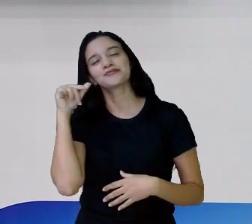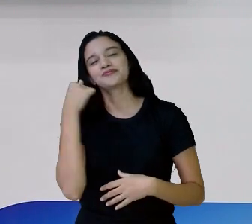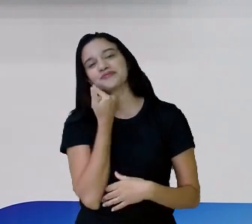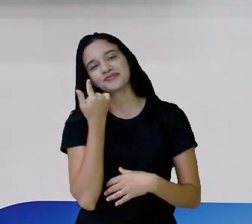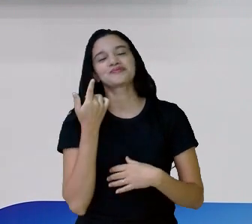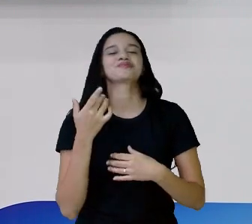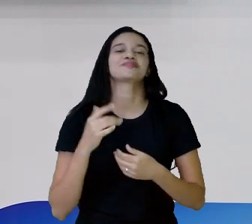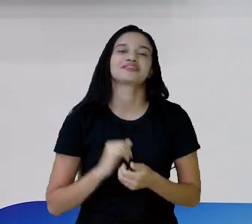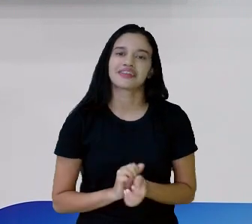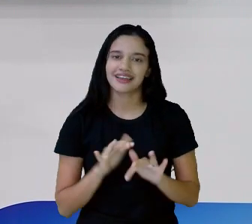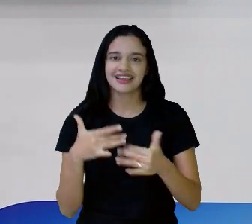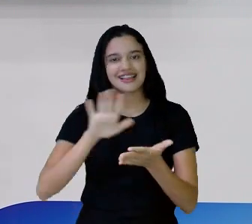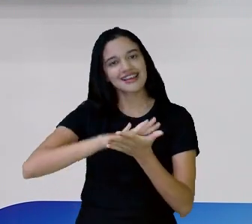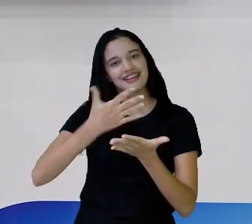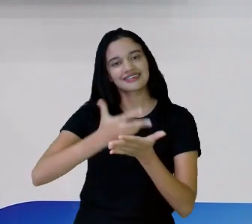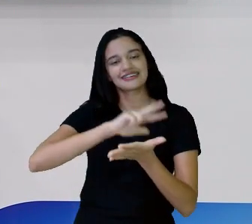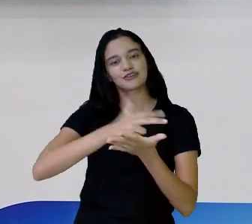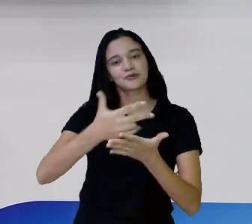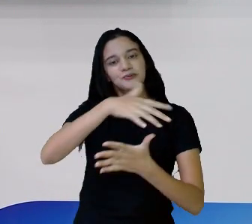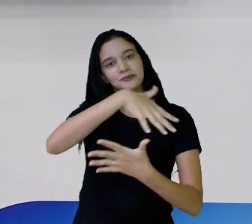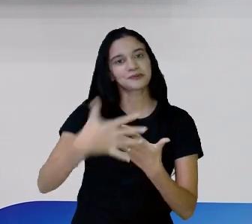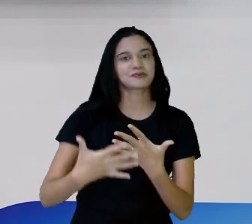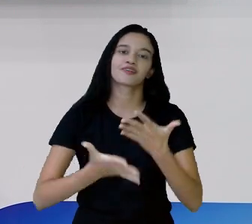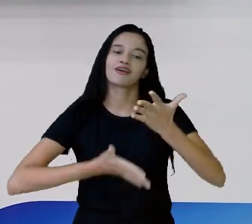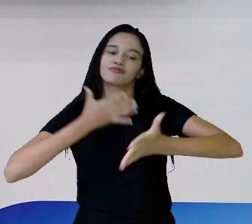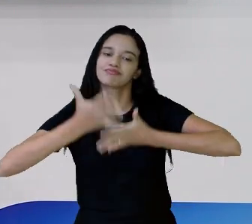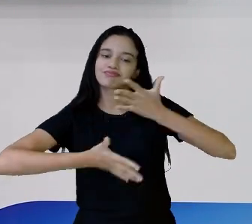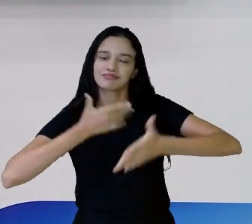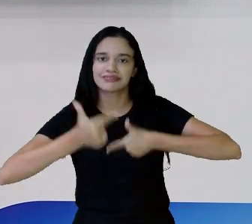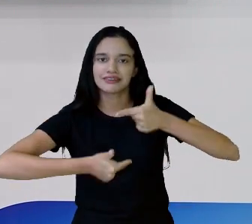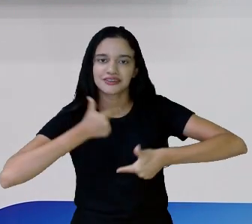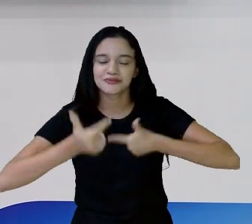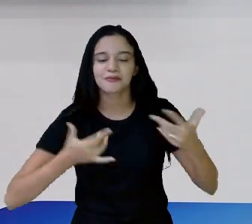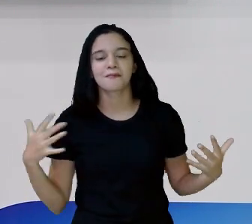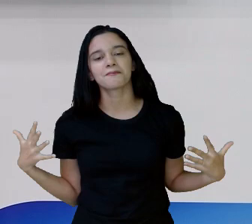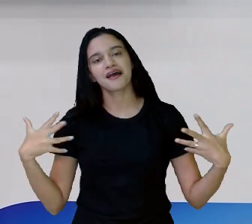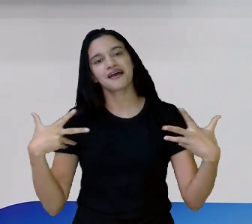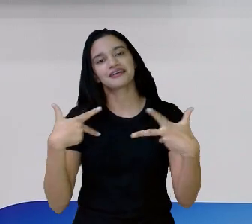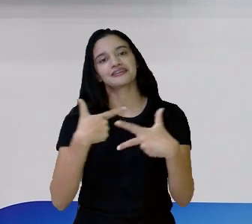né, essa linda intérprete que está aqui fazendo esse trabalho